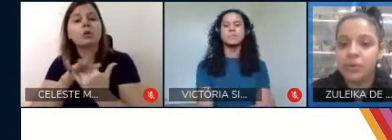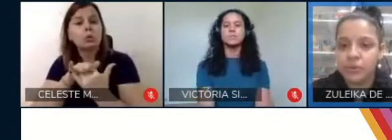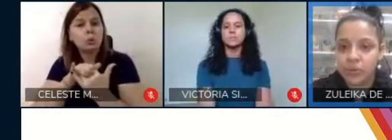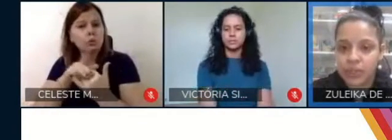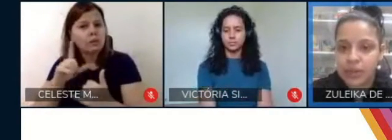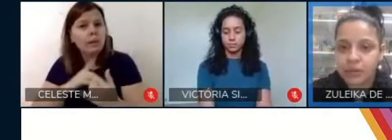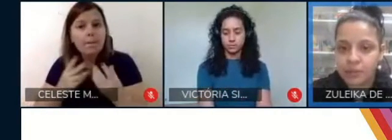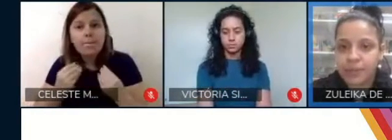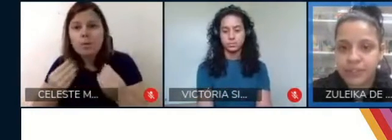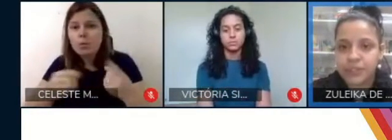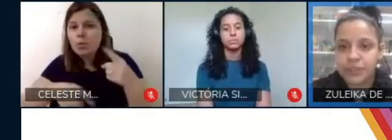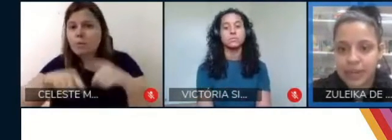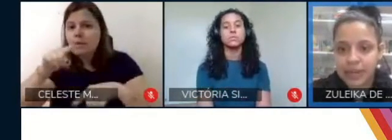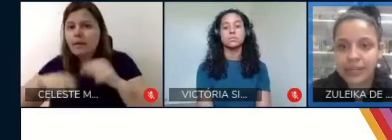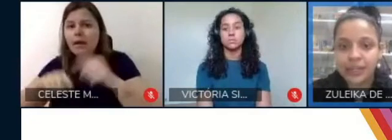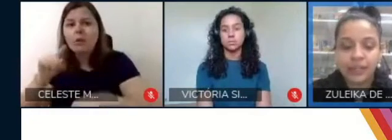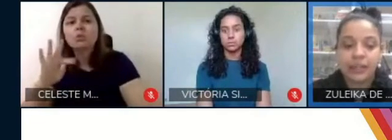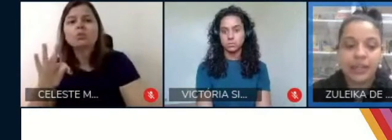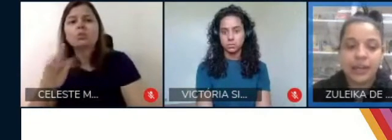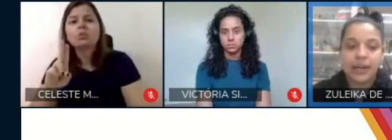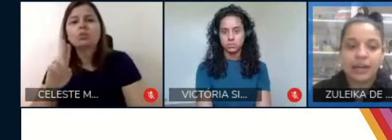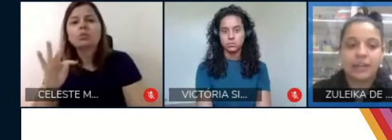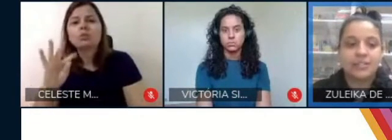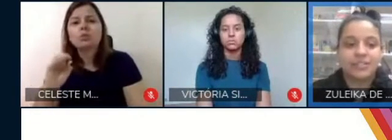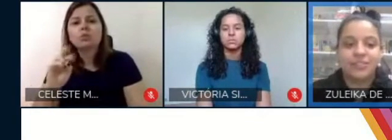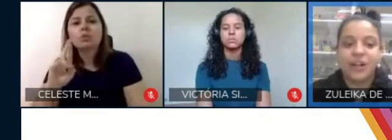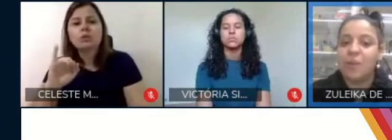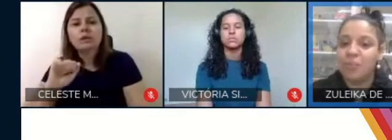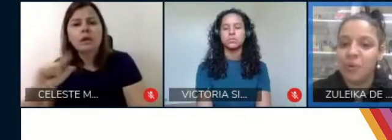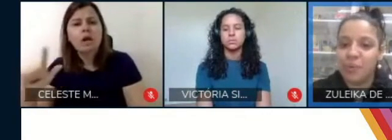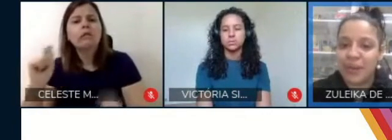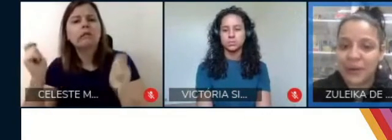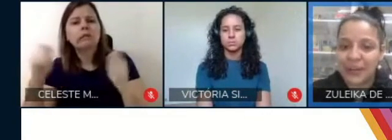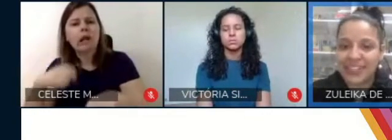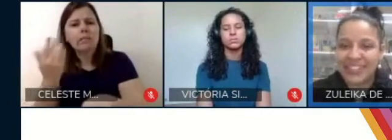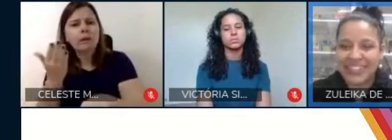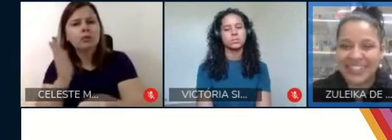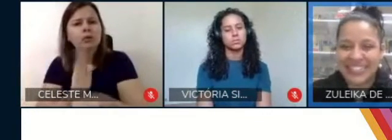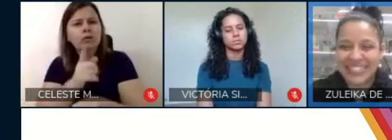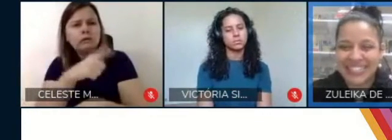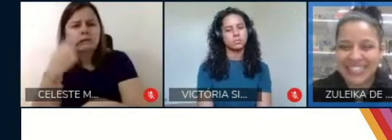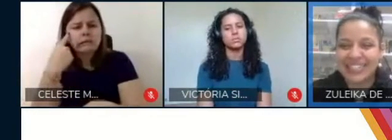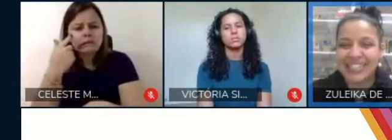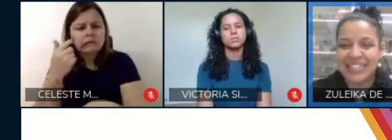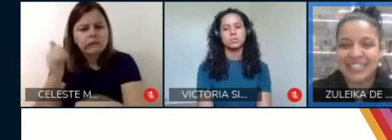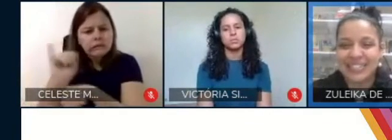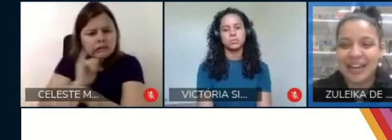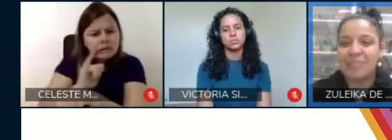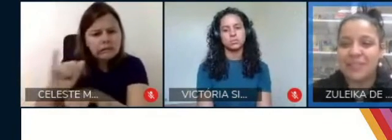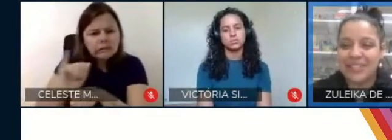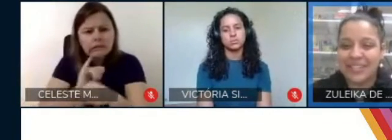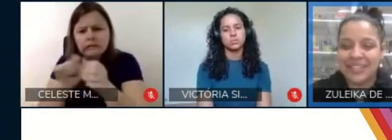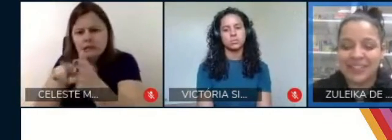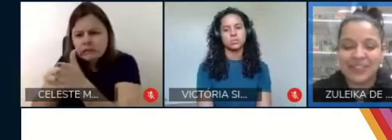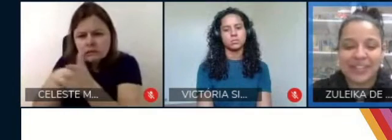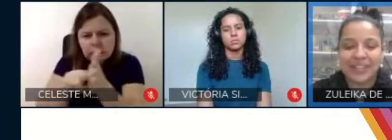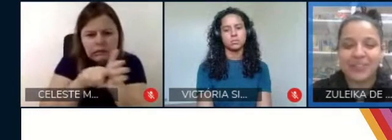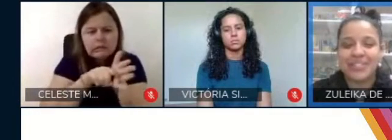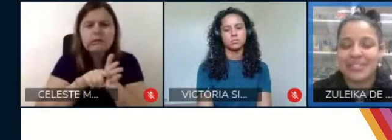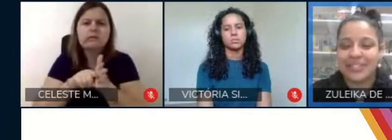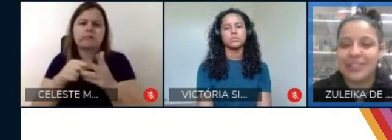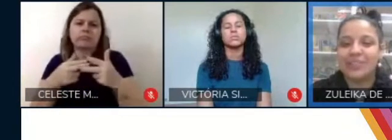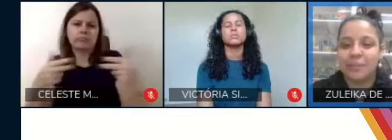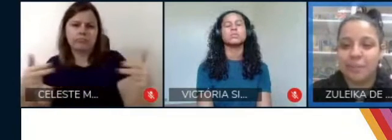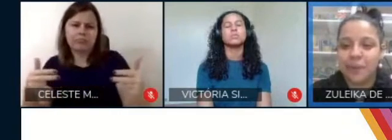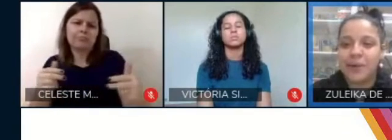tutorial, micro tutorial que pode ajudar, né, a se virar um pouco melhor nessas etapas